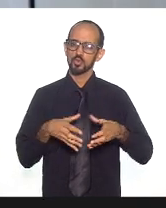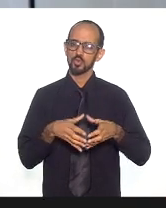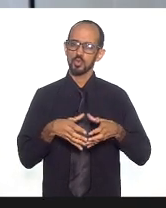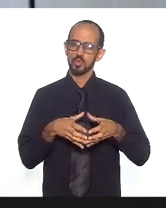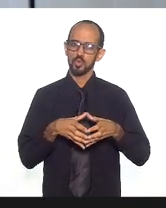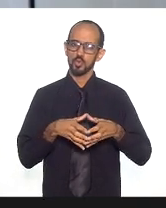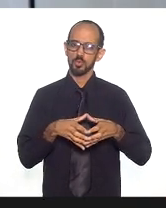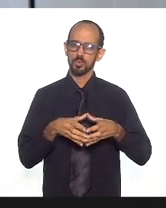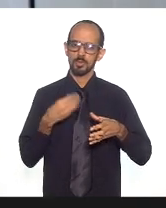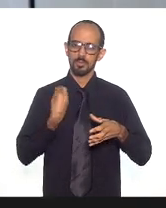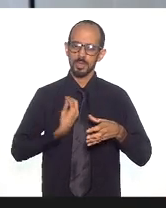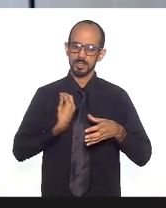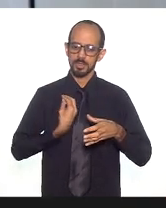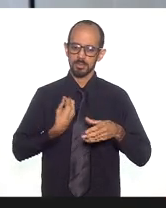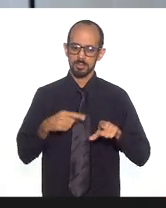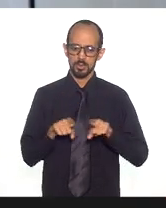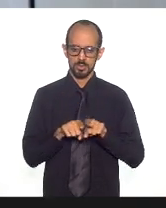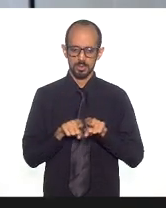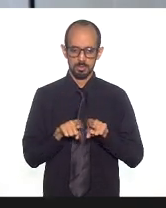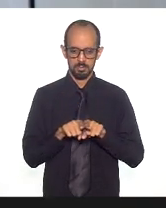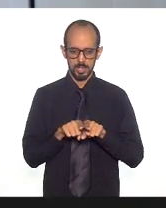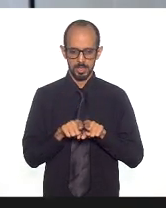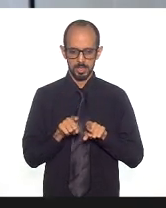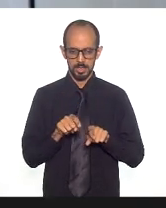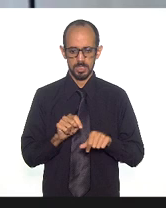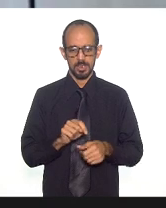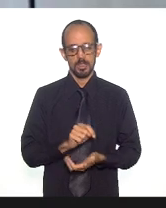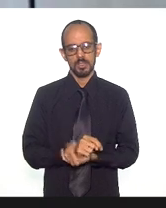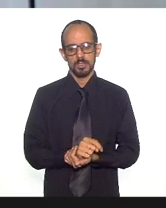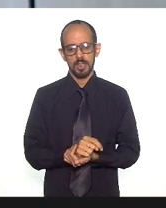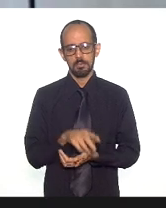dela. Vocês sabem, ser professor